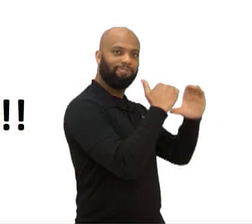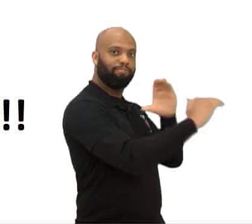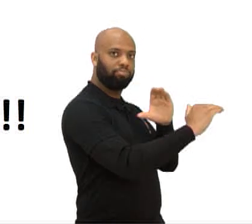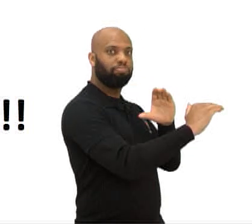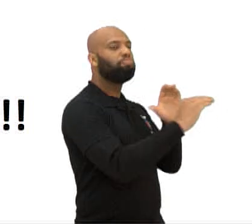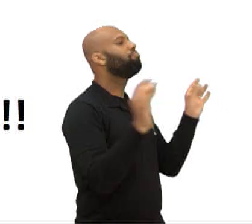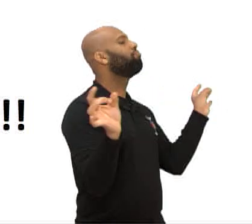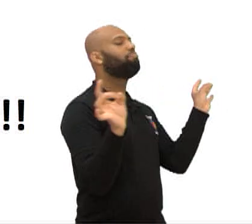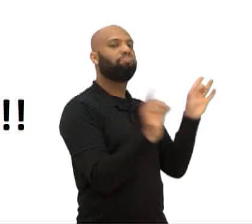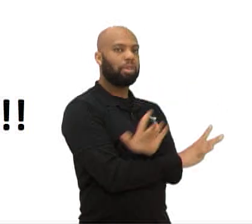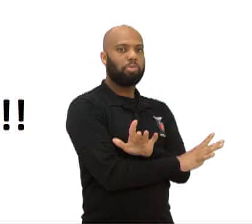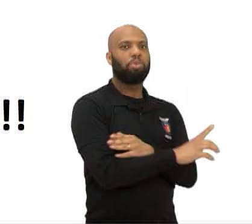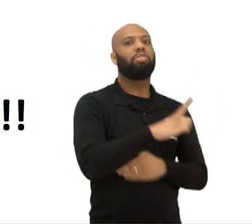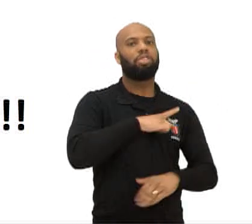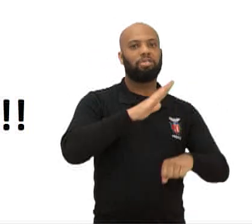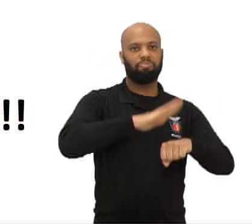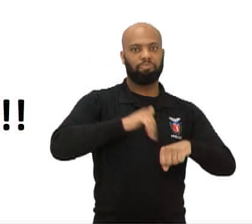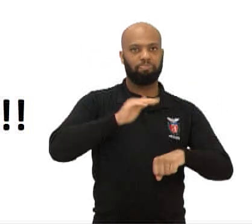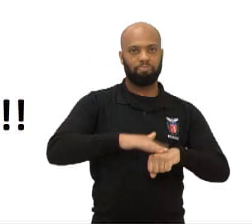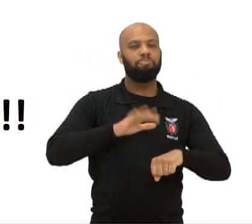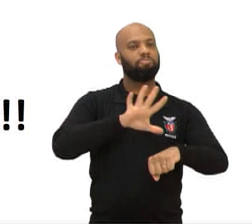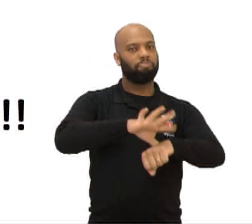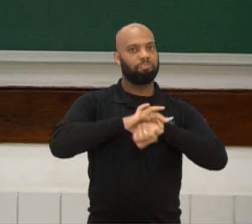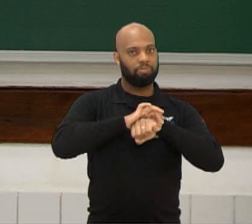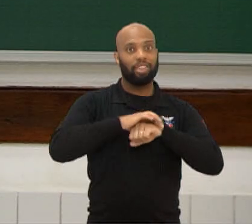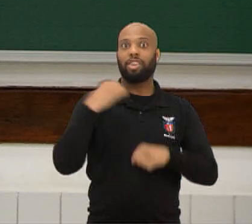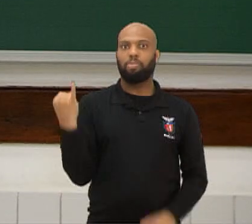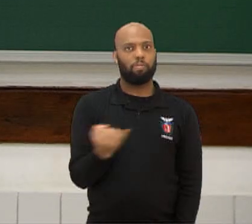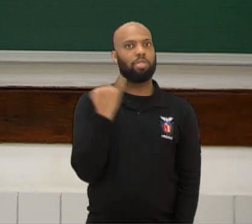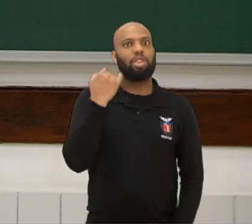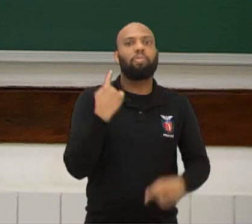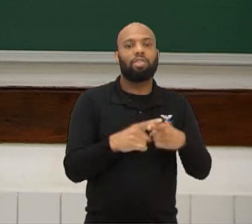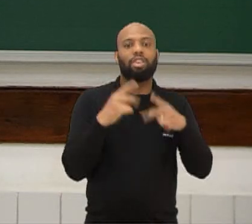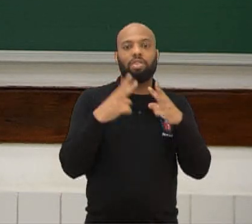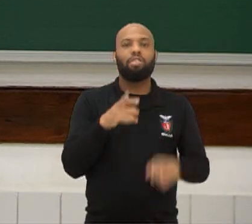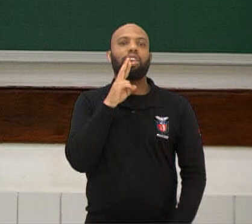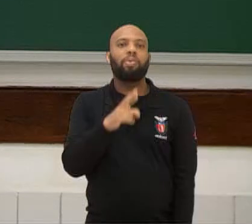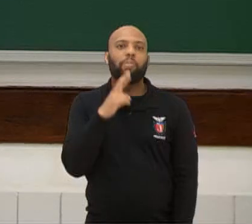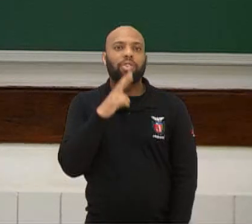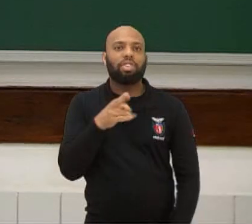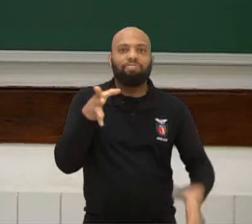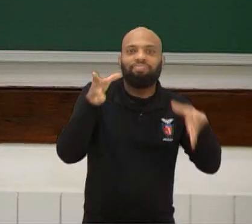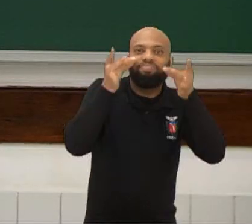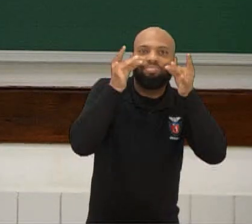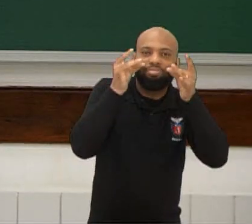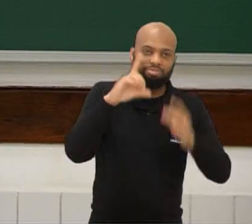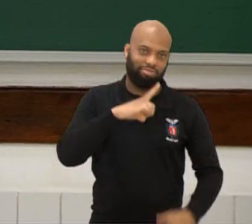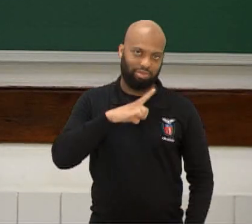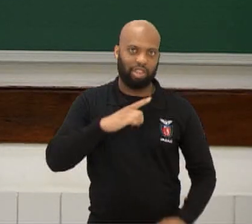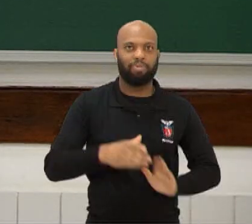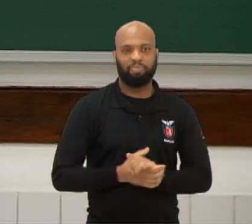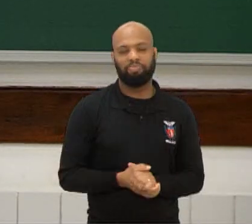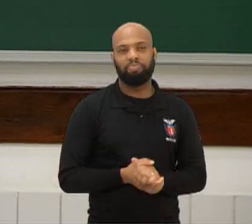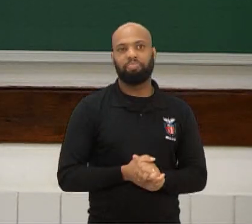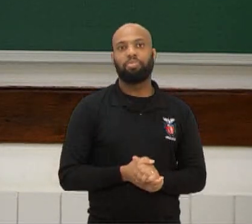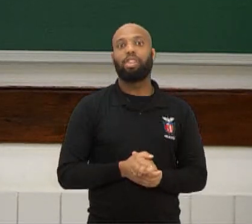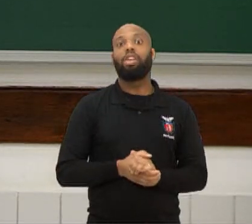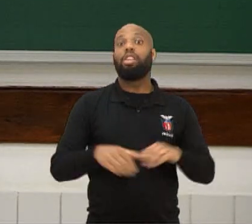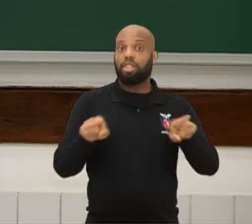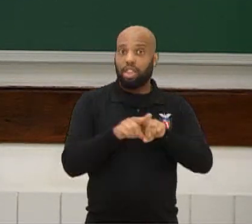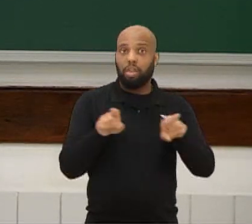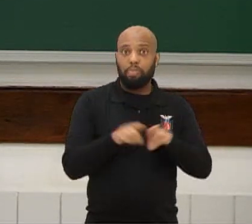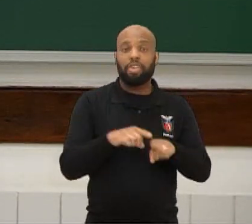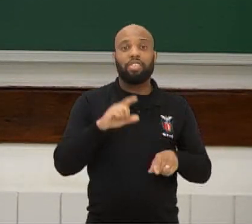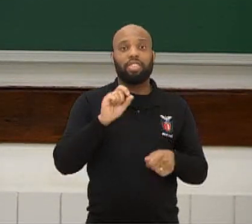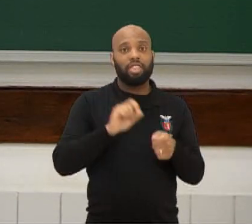e a tua presença está registrada. É importante porque é como se você estivesse respondendo a chamada ali, precisa ser feito. Também façam